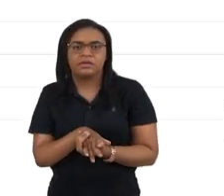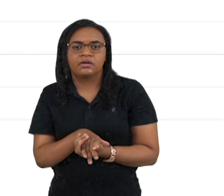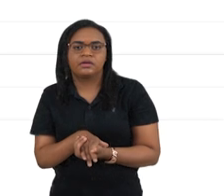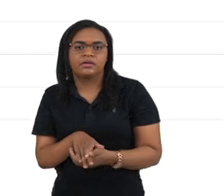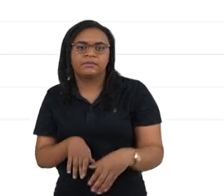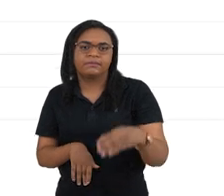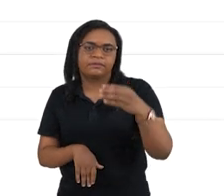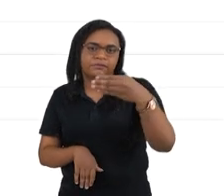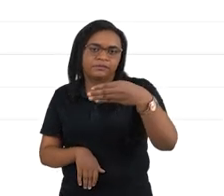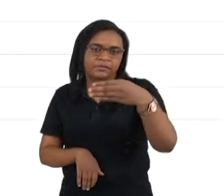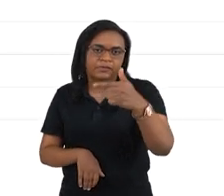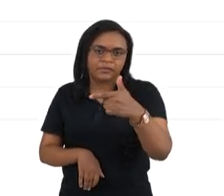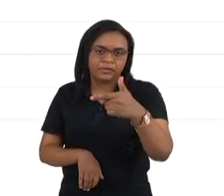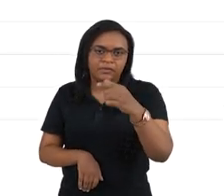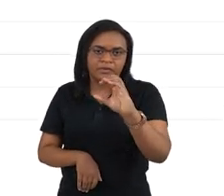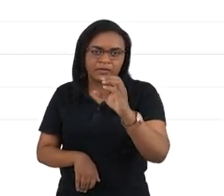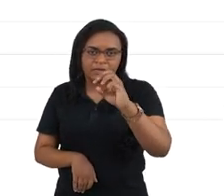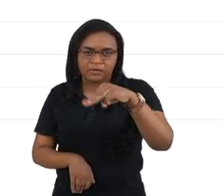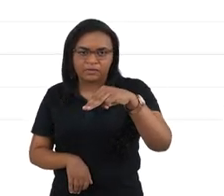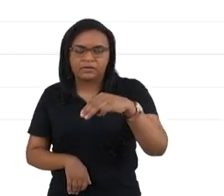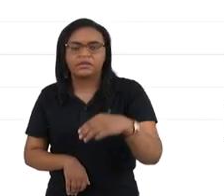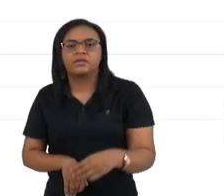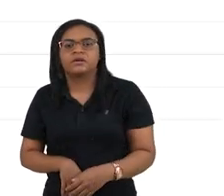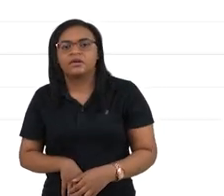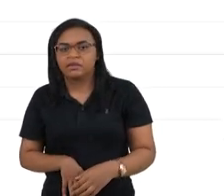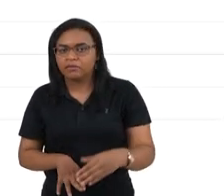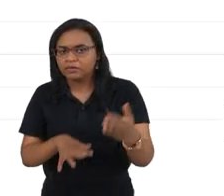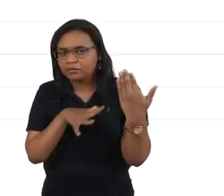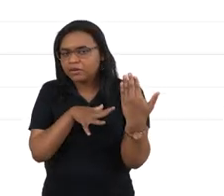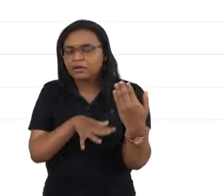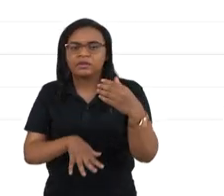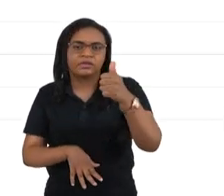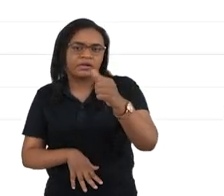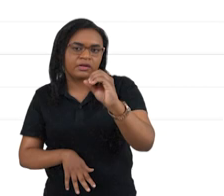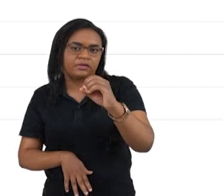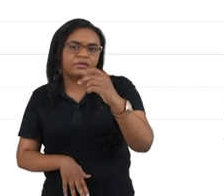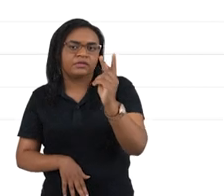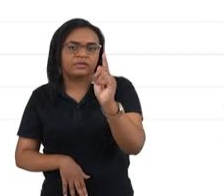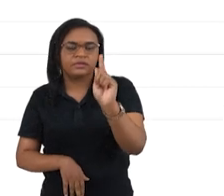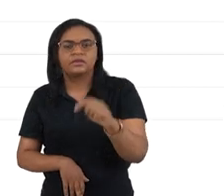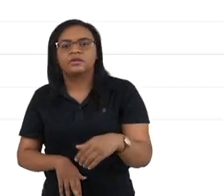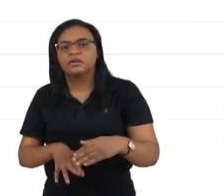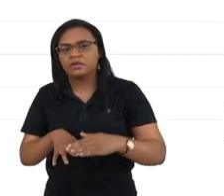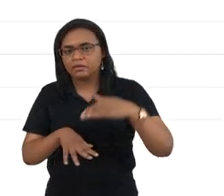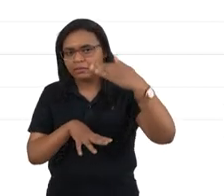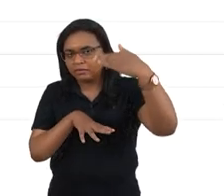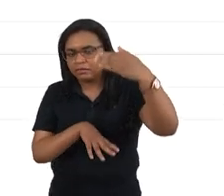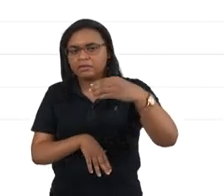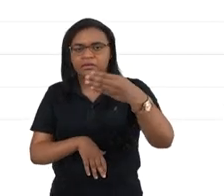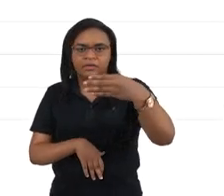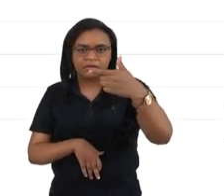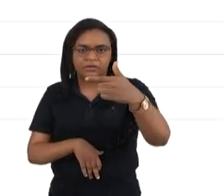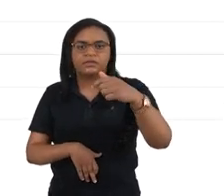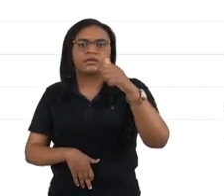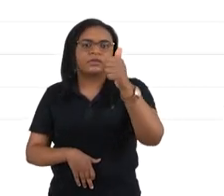é de 42 centímetros, tá? Quando era 10 quilos, ele esticava 42. Aumentou para 15 quilos, esticou mais alguma